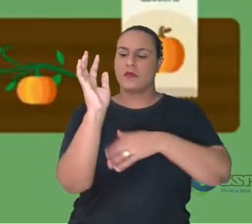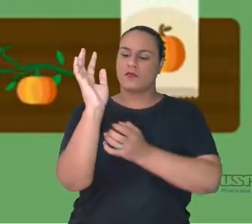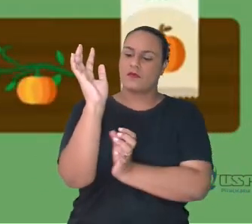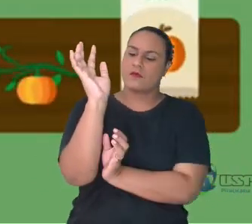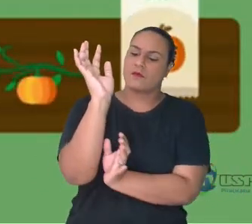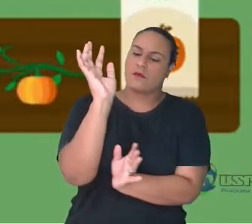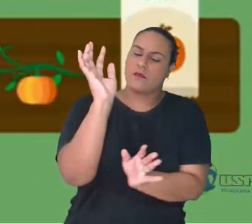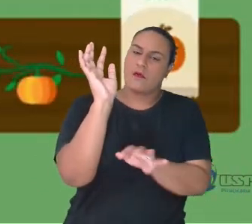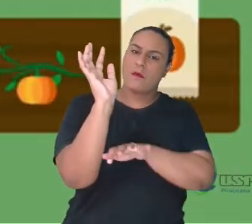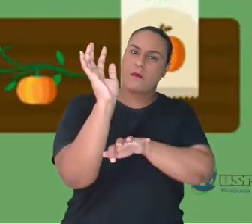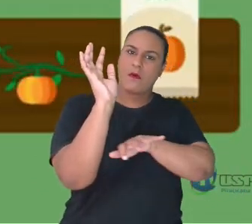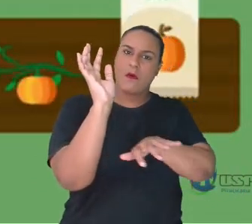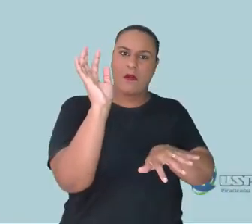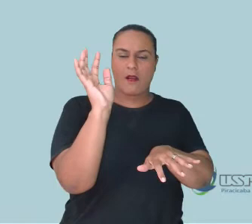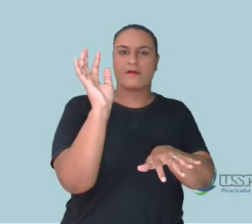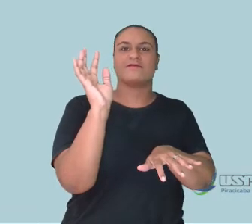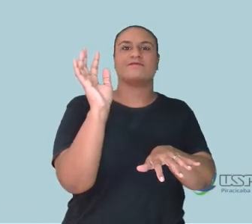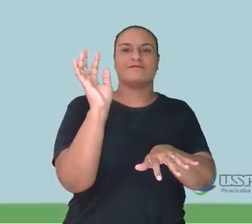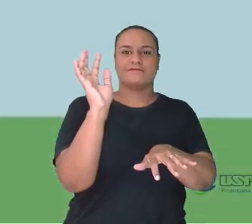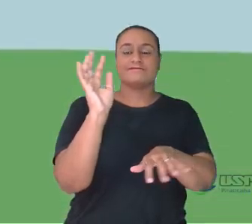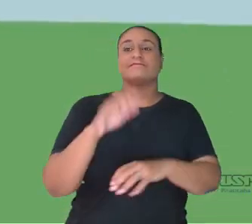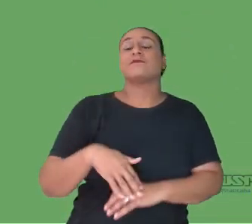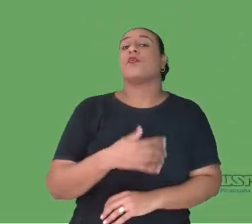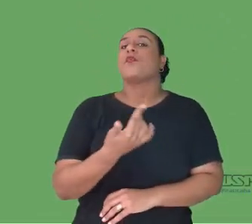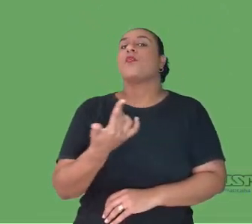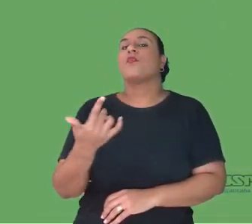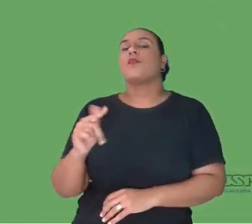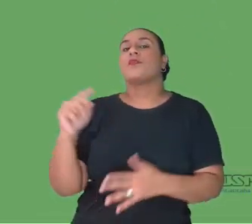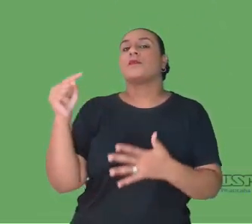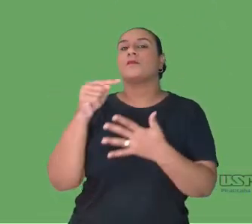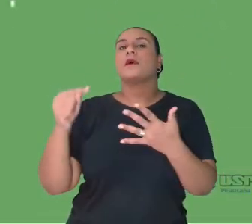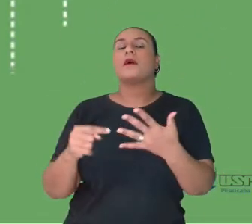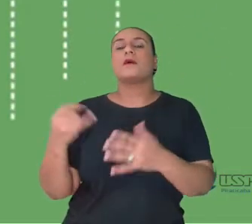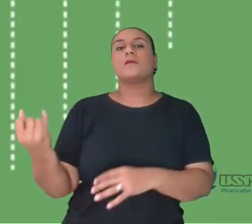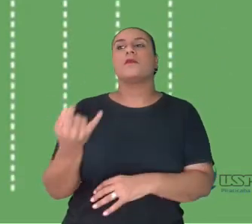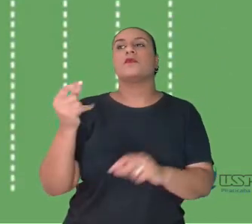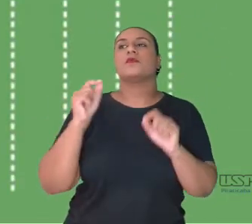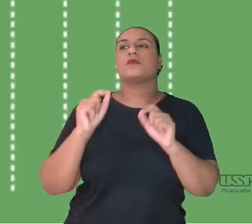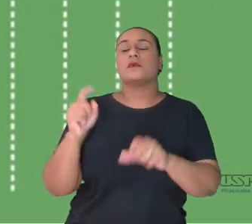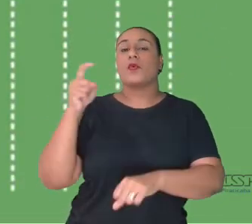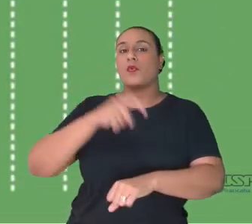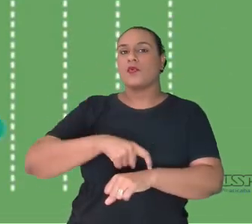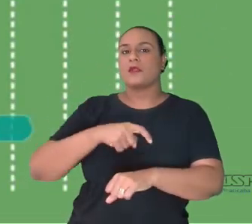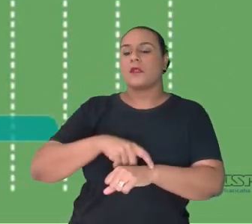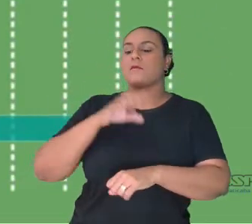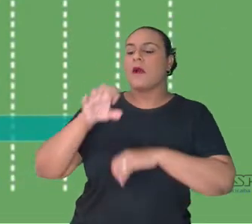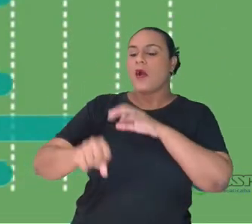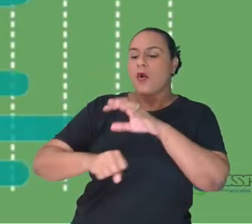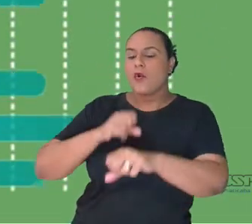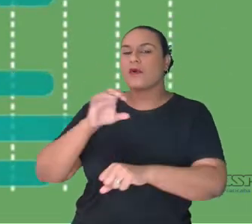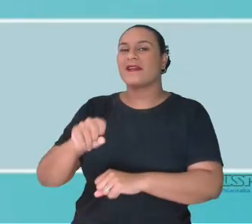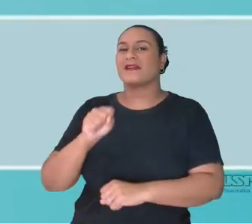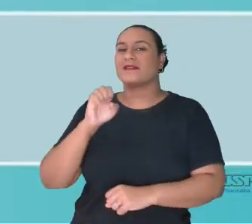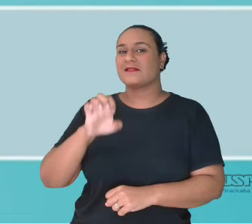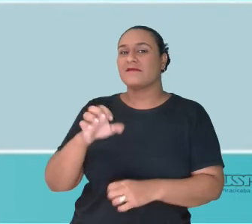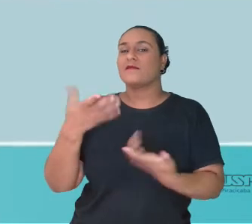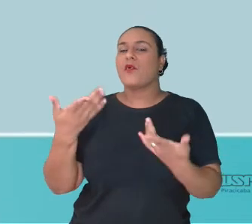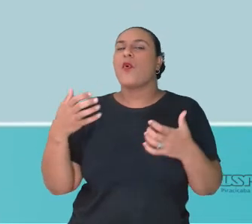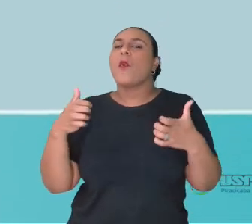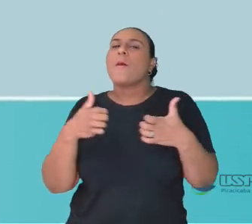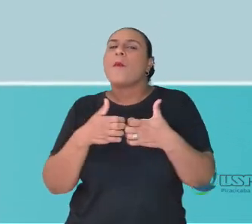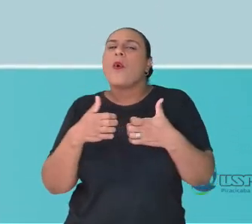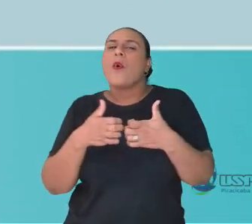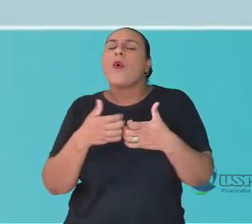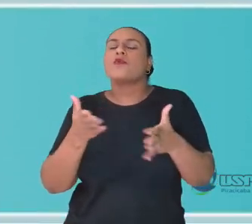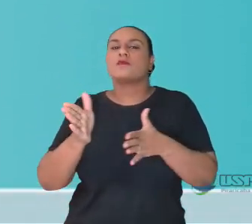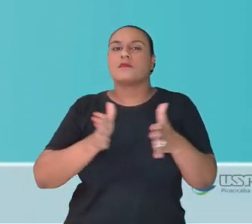mais rasteiro ou baixo. Outra questão importante é o tempo para a colheita. Se forem próximos, você